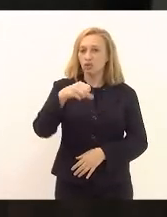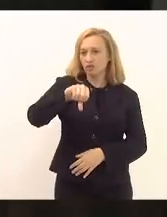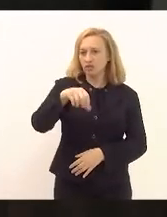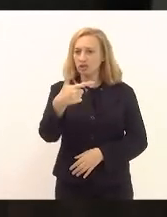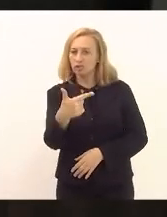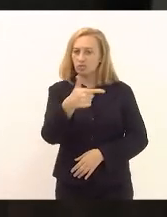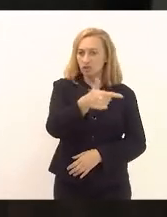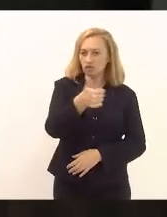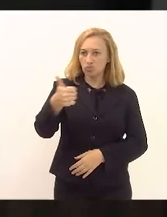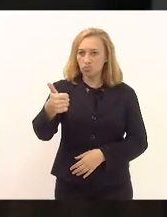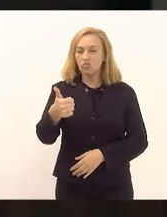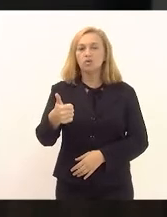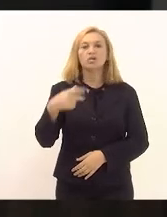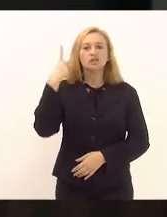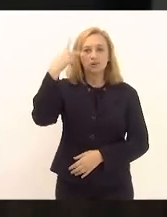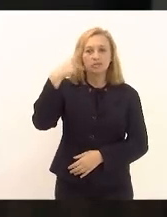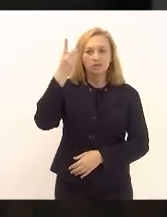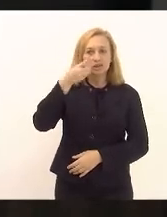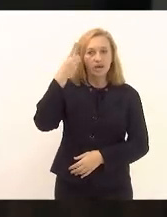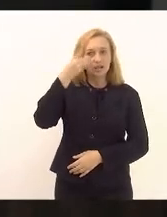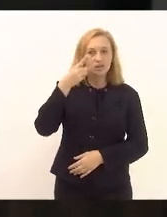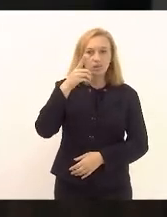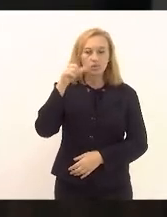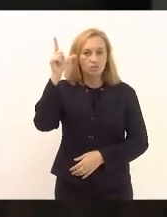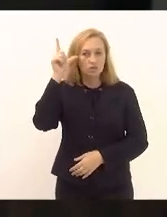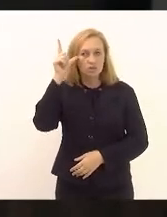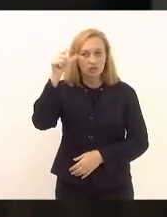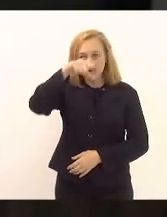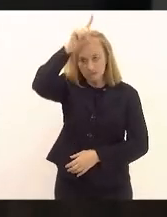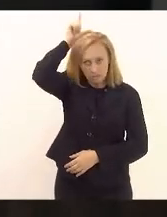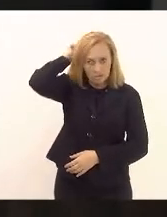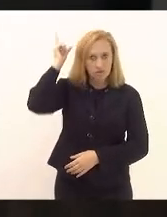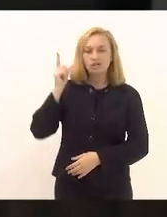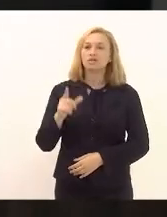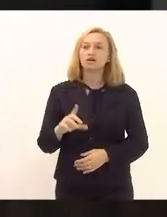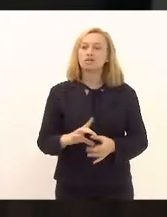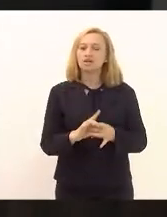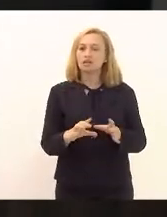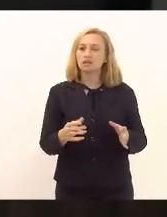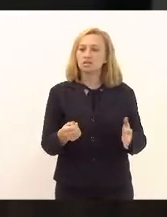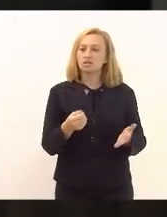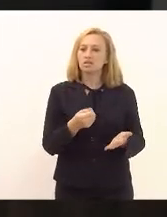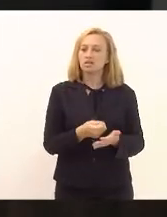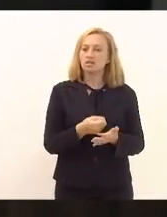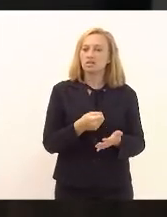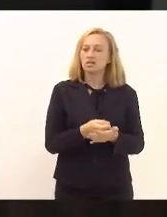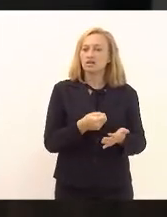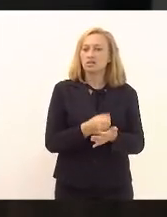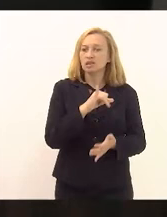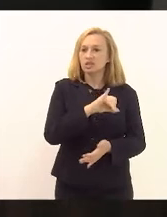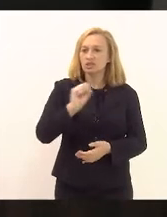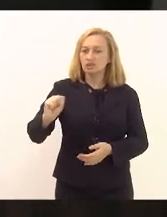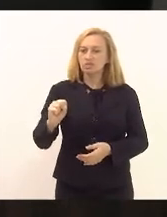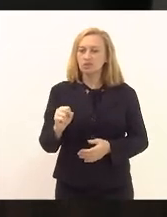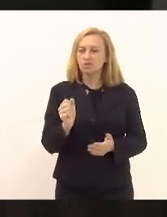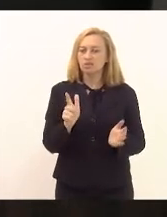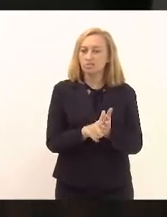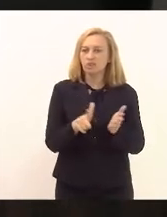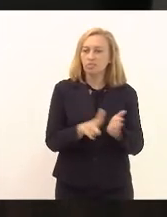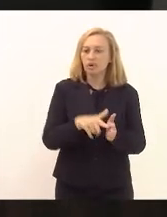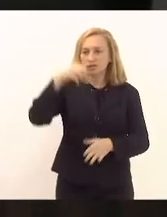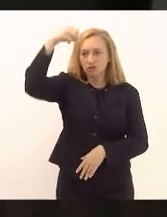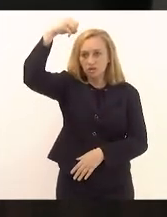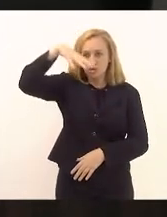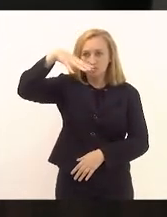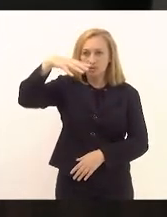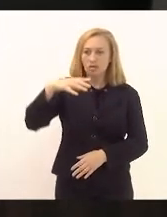de 21, de autoria dos deputados Lucinho e Luiz Paulo, que determina a isenção de cobrança de ICMS nas contas de energia elétrica nas unidades públicas